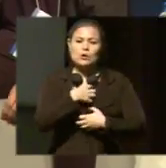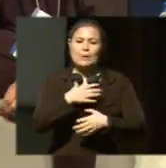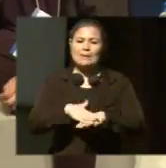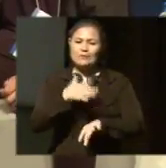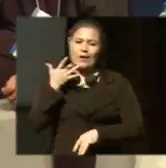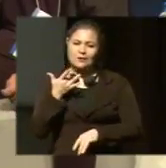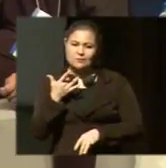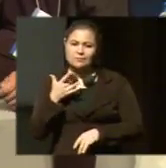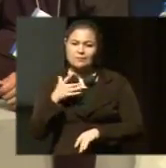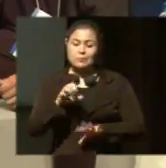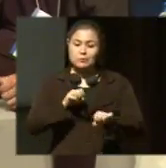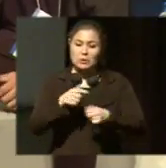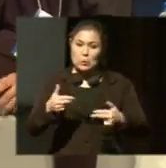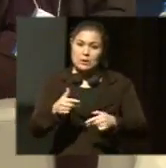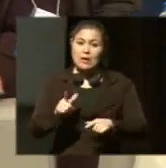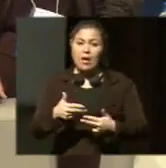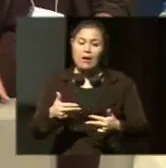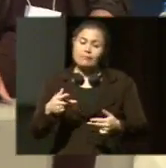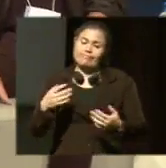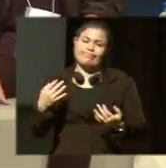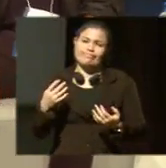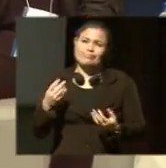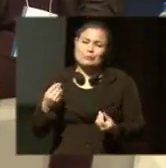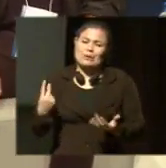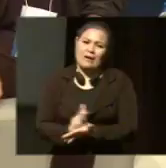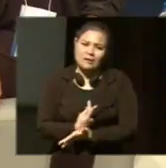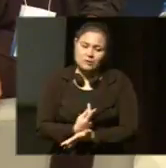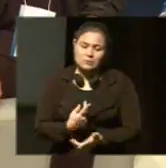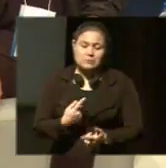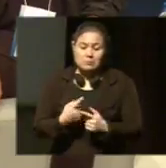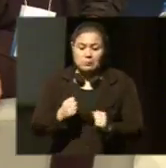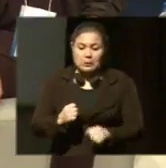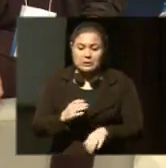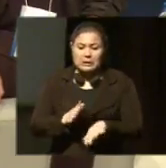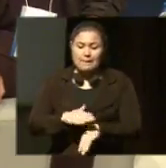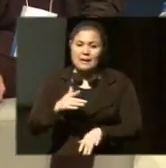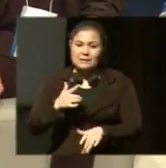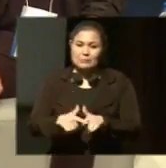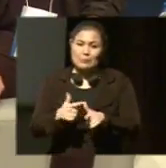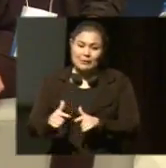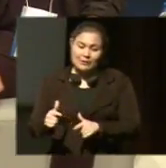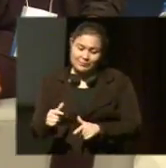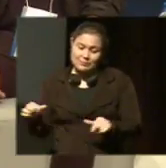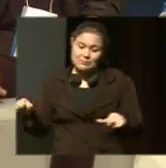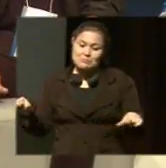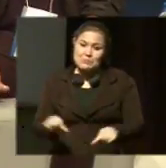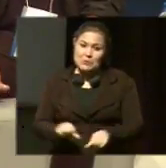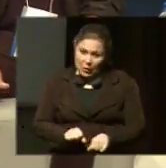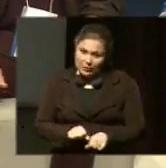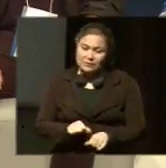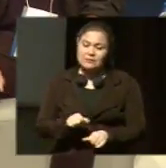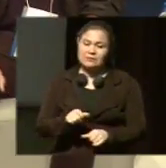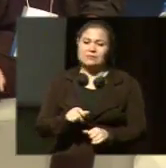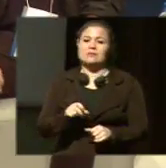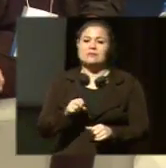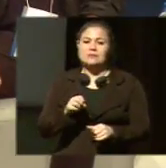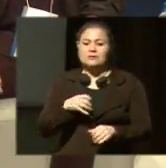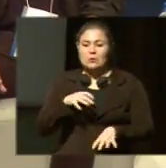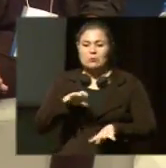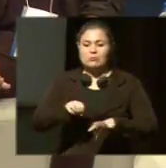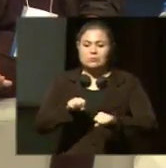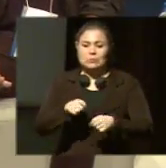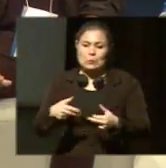que é completamente errado e mais, até pode ter mais consequências piores do que realmente tu correr atrás de um